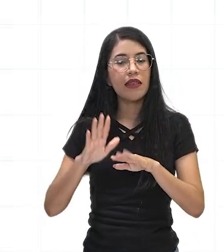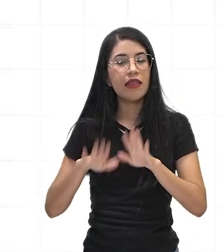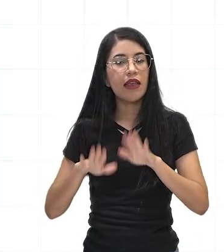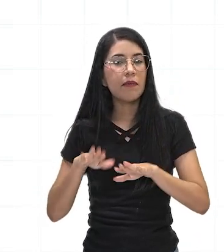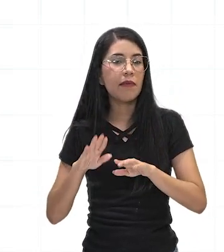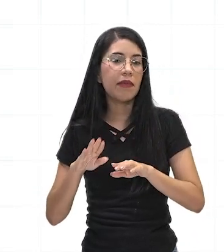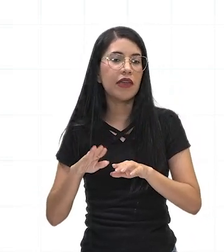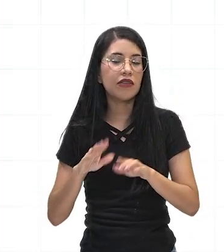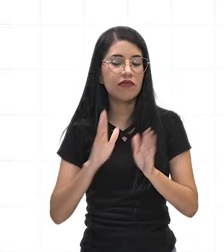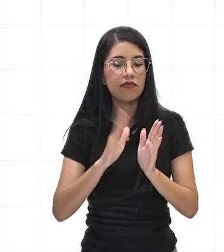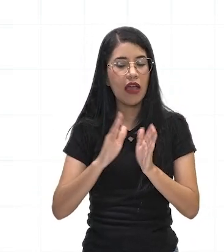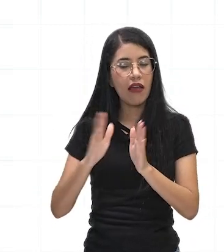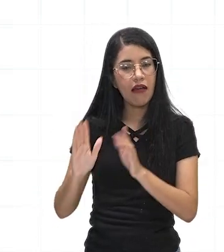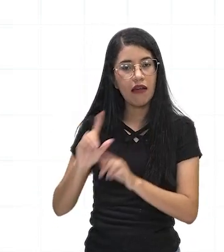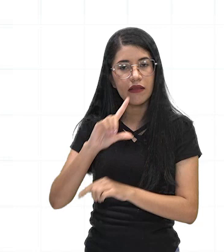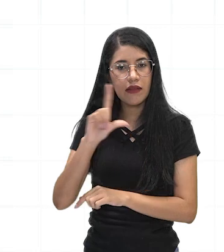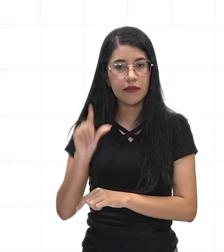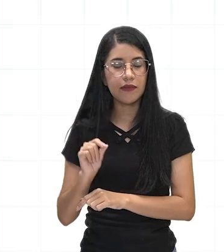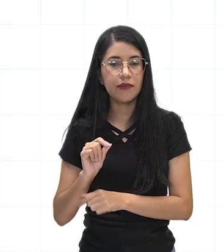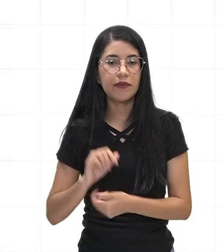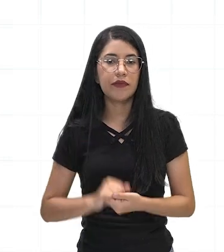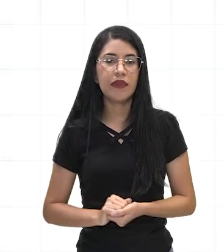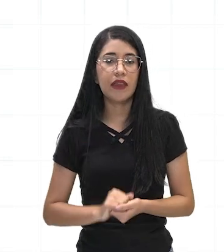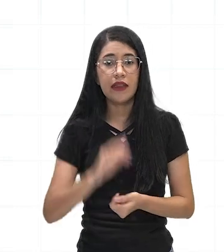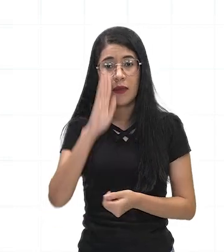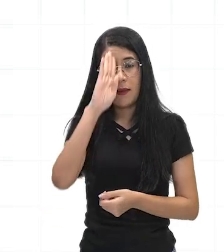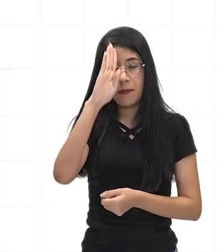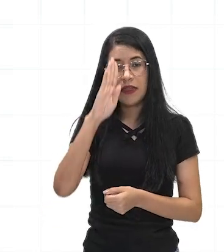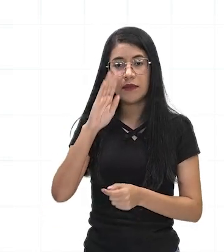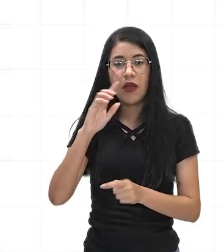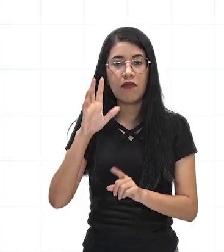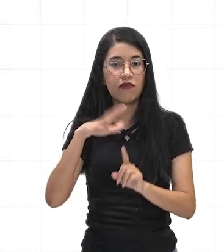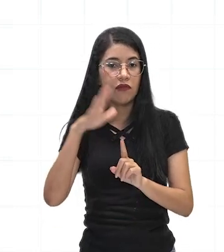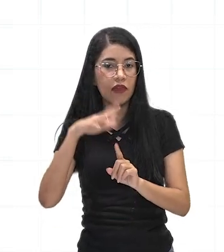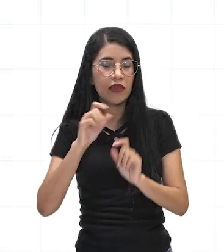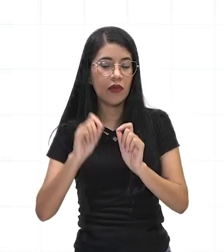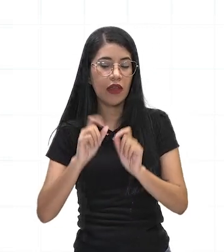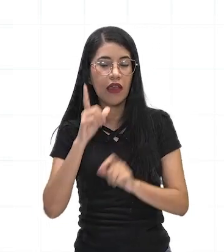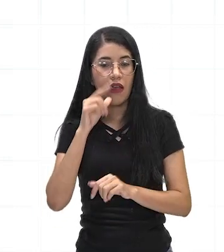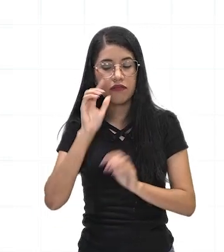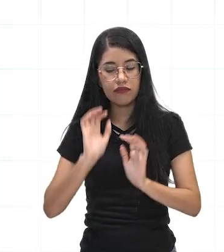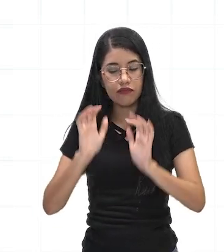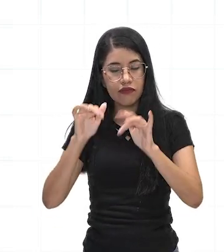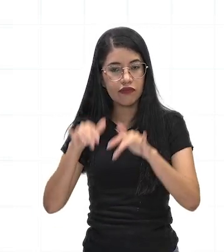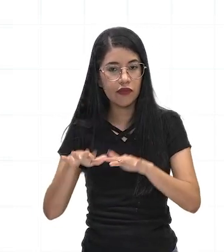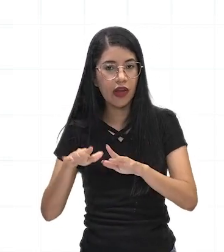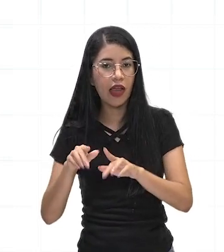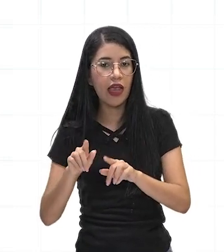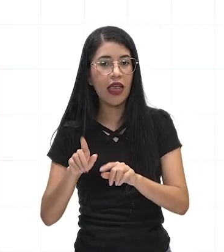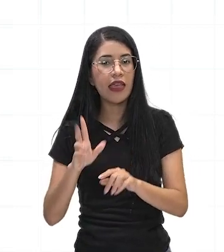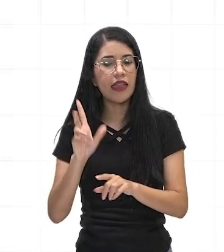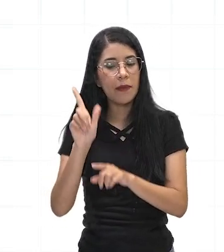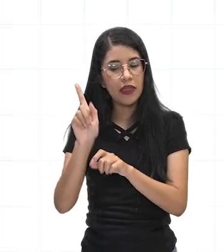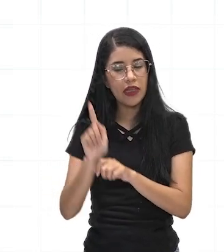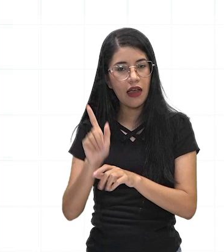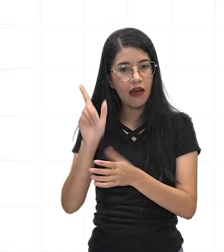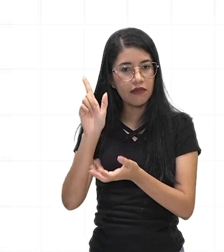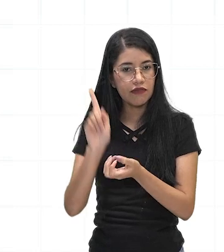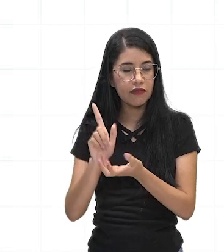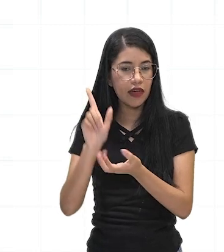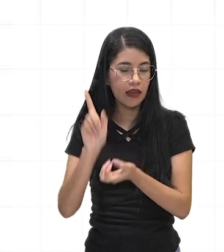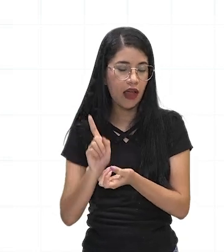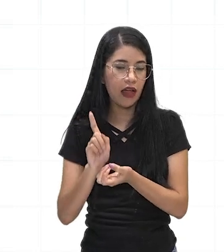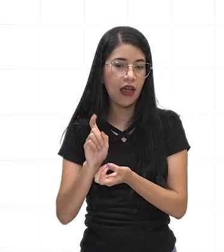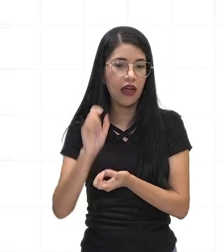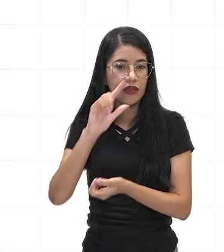olha aí, a principal ação da Lua sobre o planeta Terra é a ocorrência das marés, que derivam da ação da gravidade lunar,